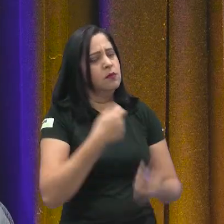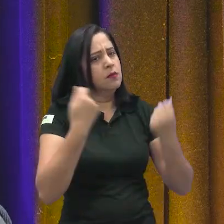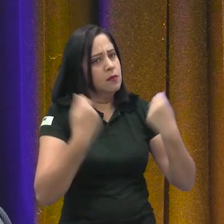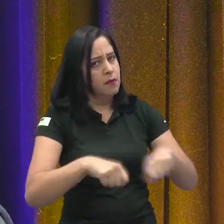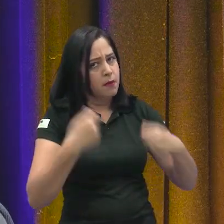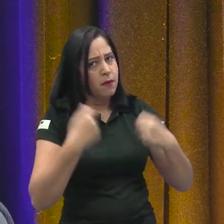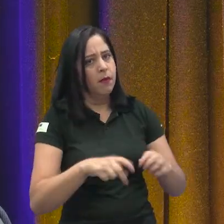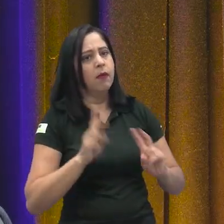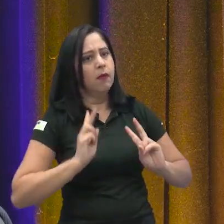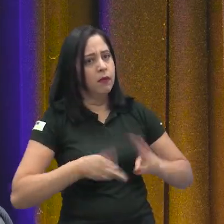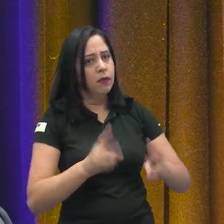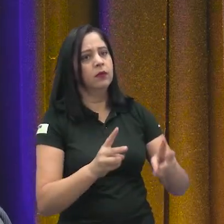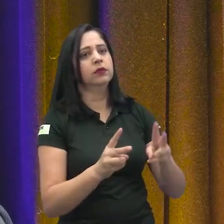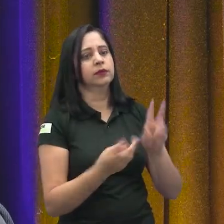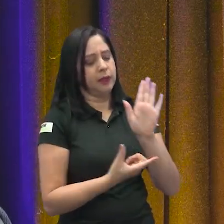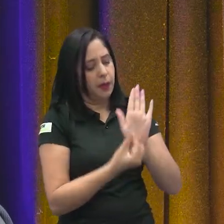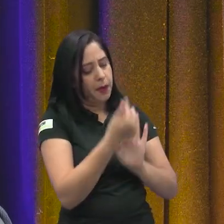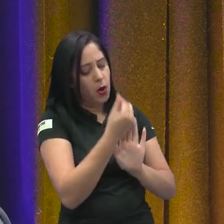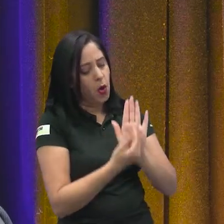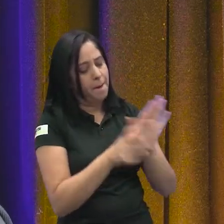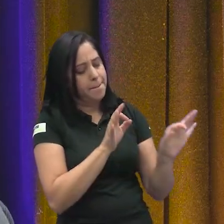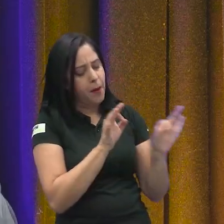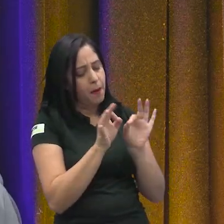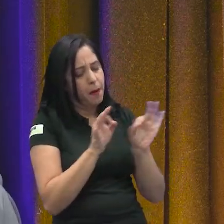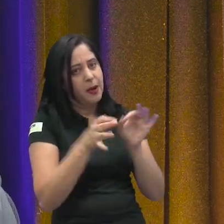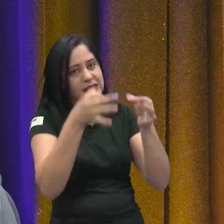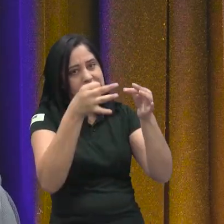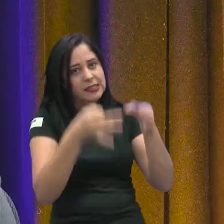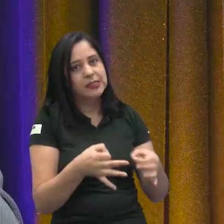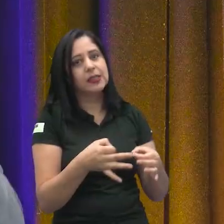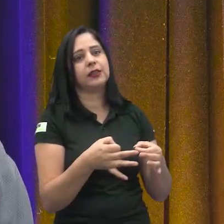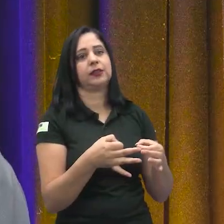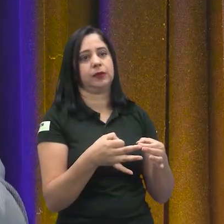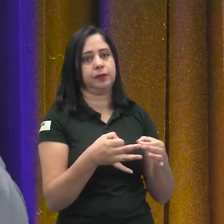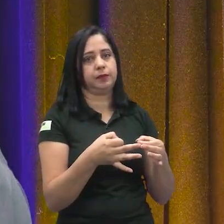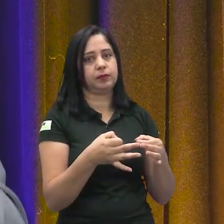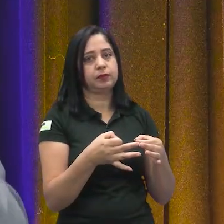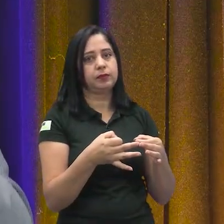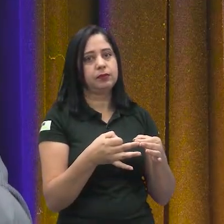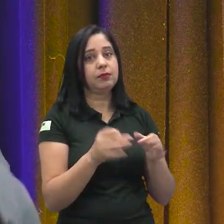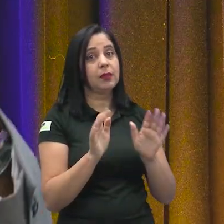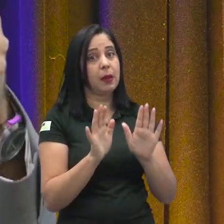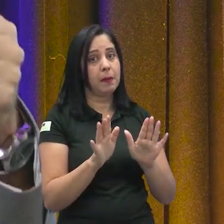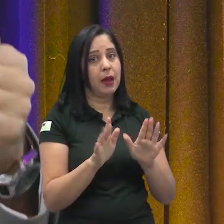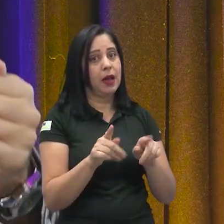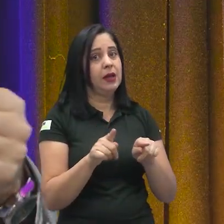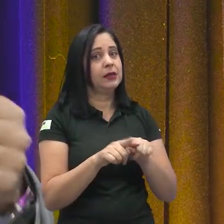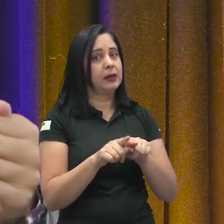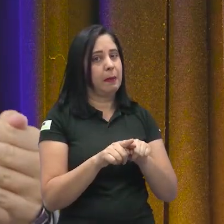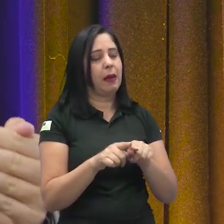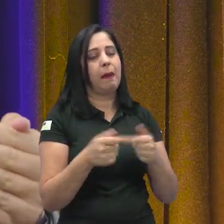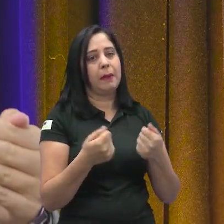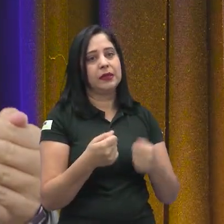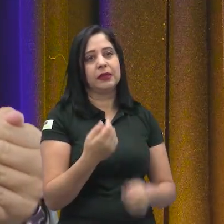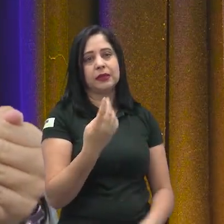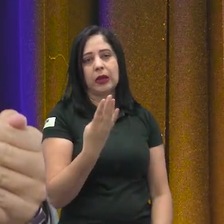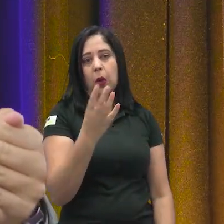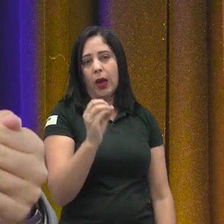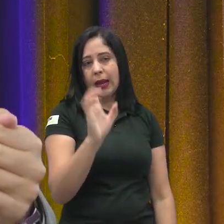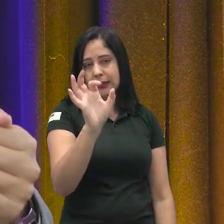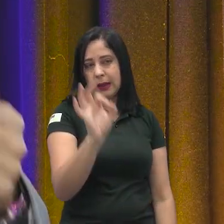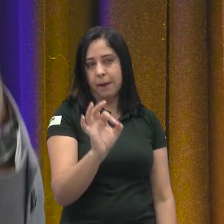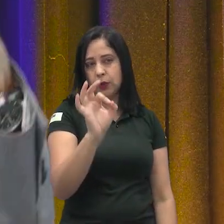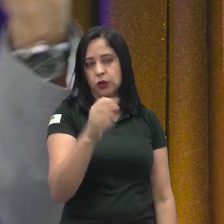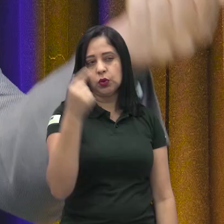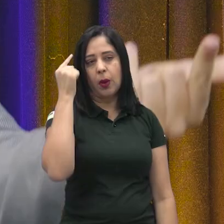cuidar muito bem do caixa, que é o curto prazo, mas tem que, de alguma forma, ter ali seus 30%, 40% da